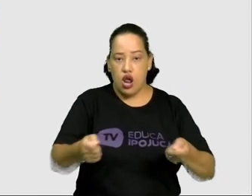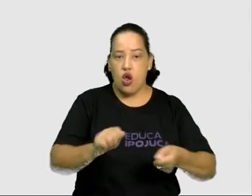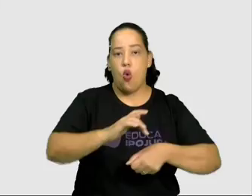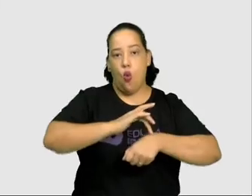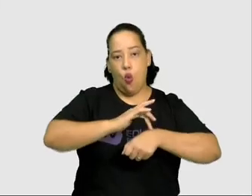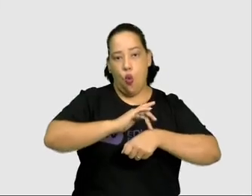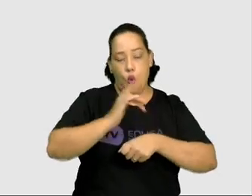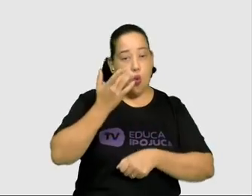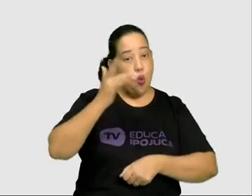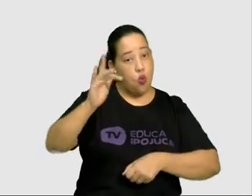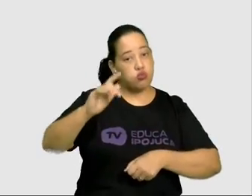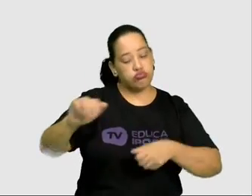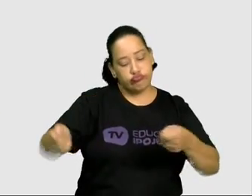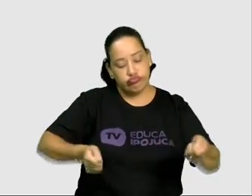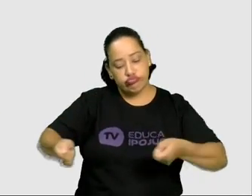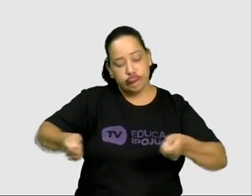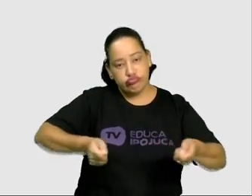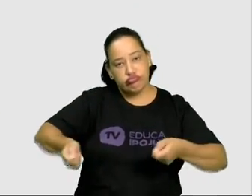ouro.